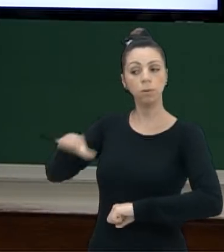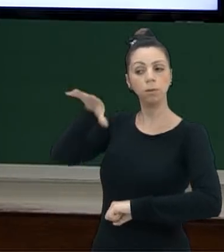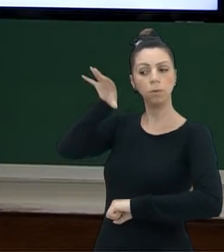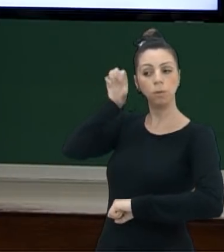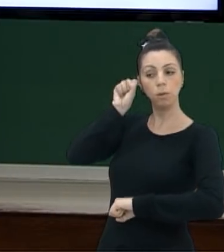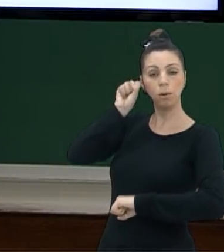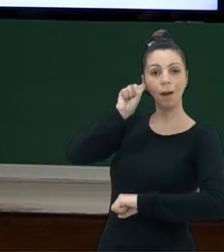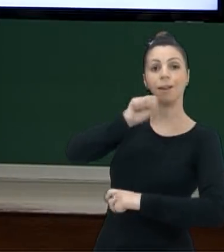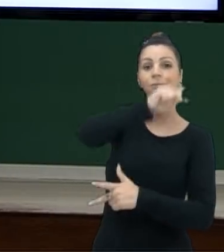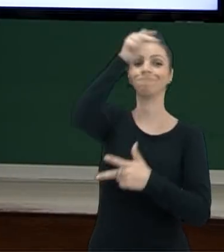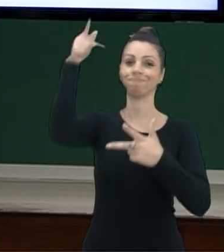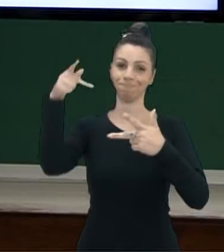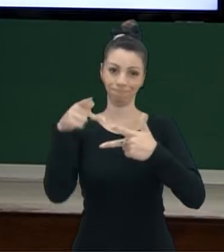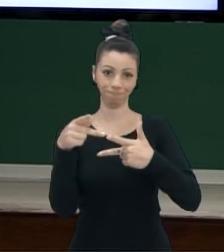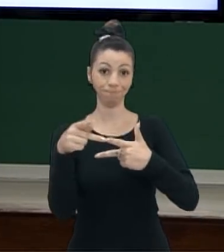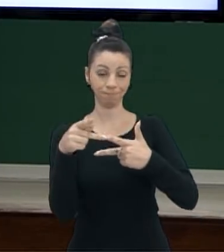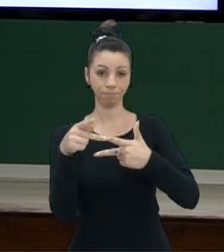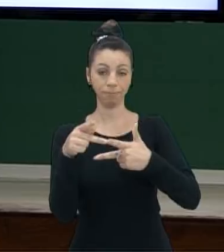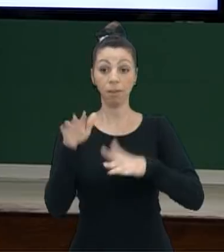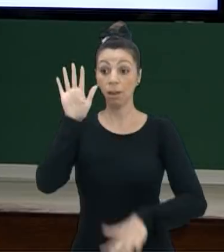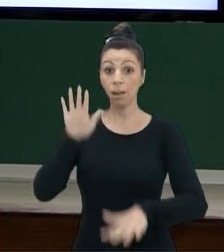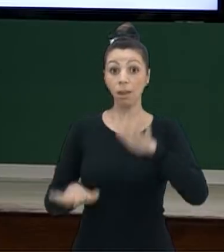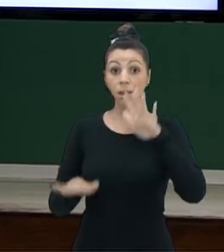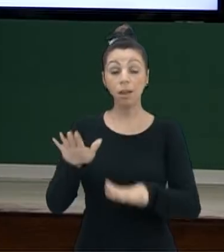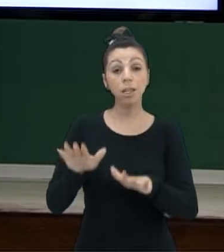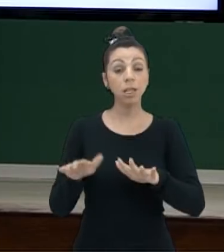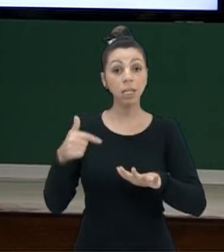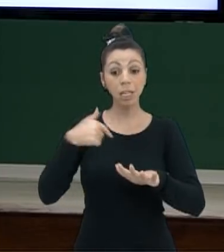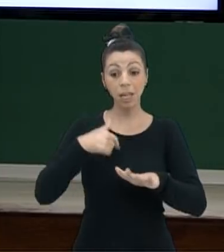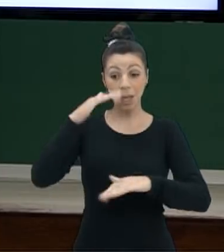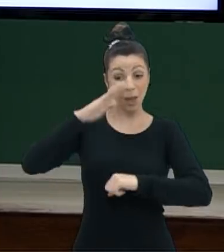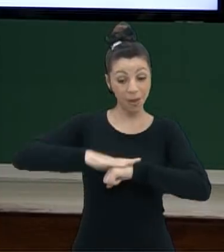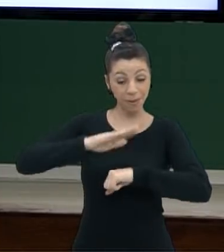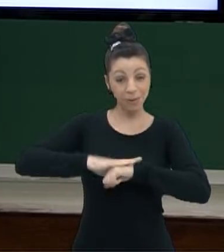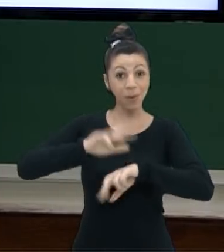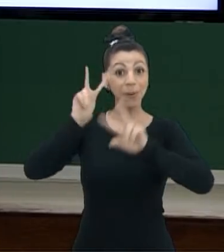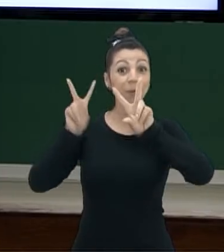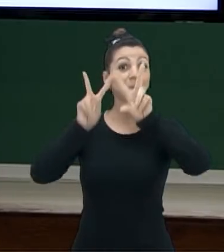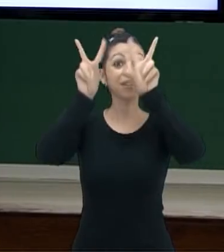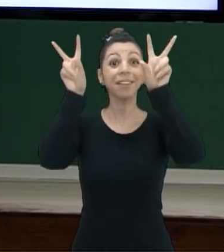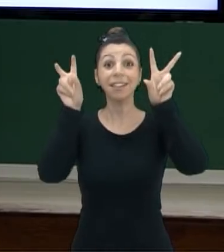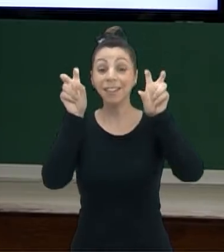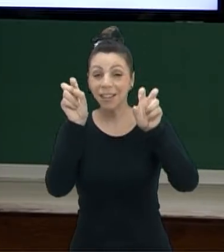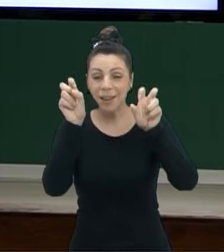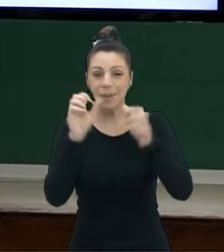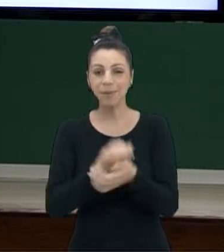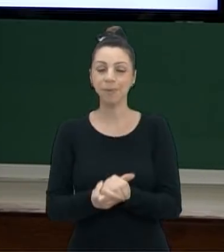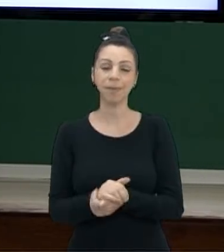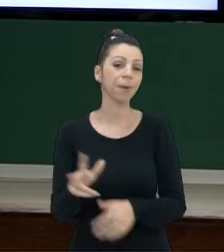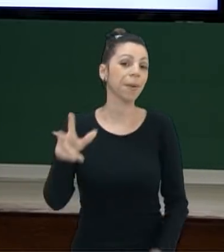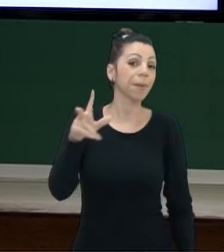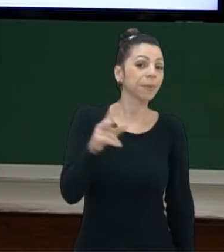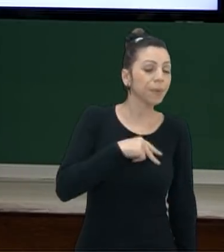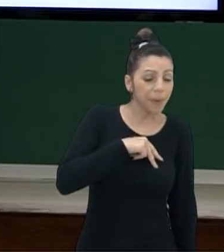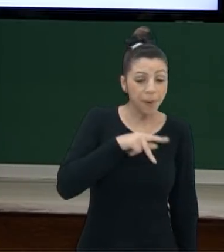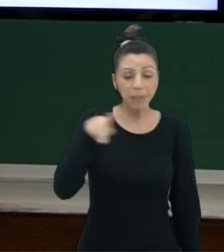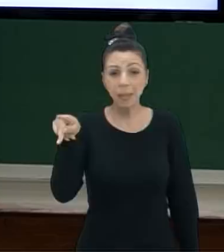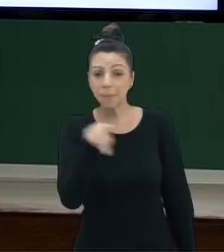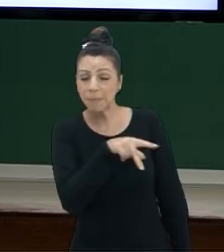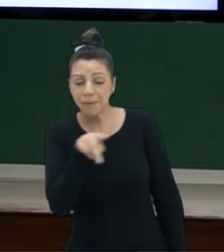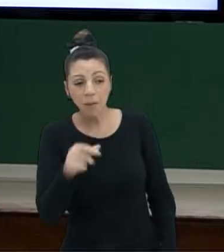me torno a segunda pessoa. E às vezes eu sou o assunto que estão falando. Nossa, como aquela professora